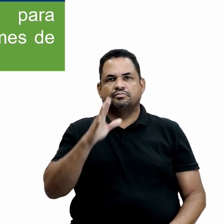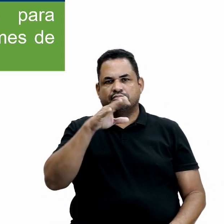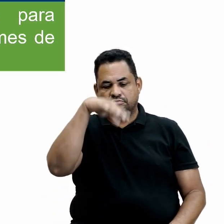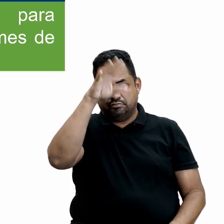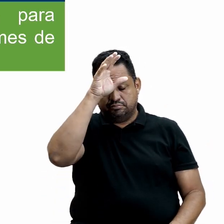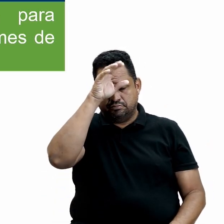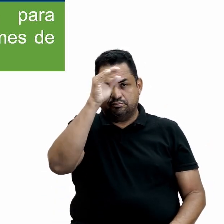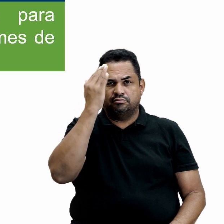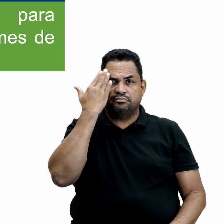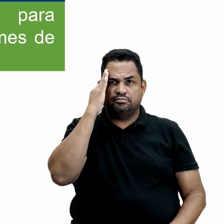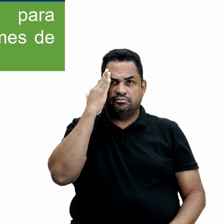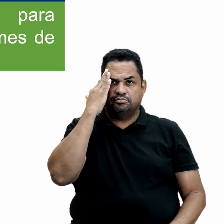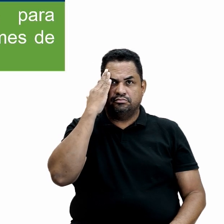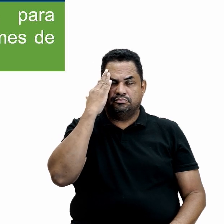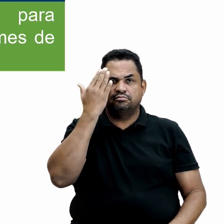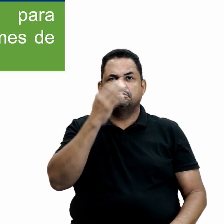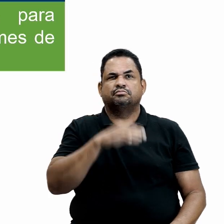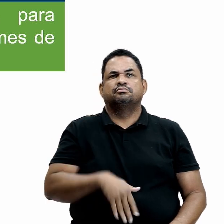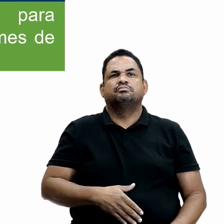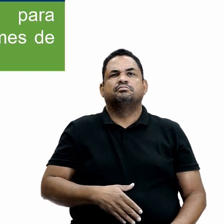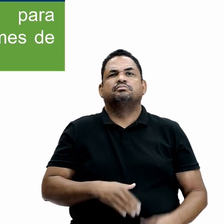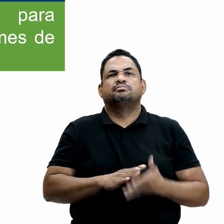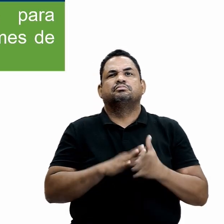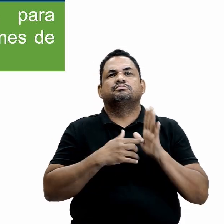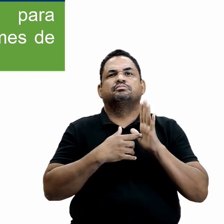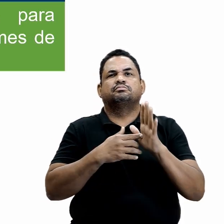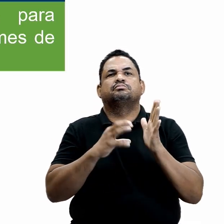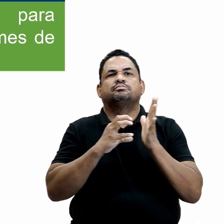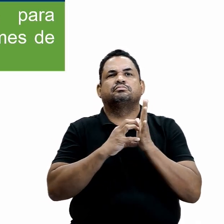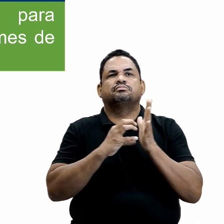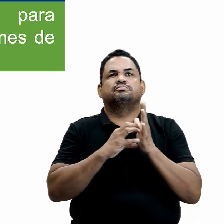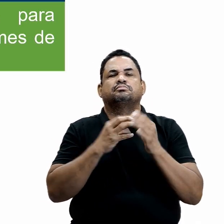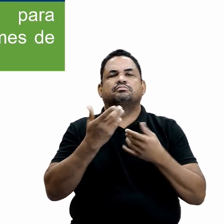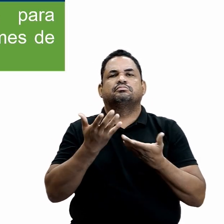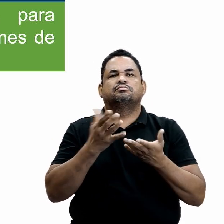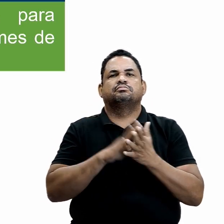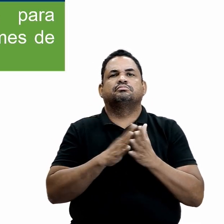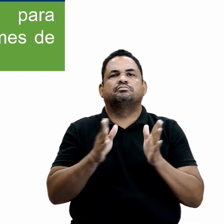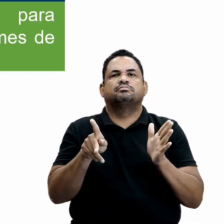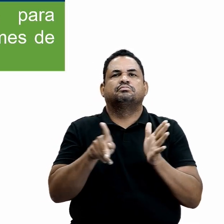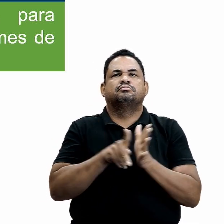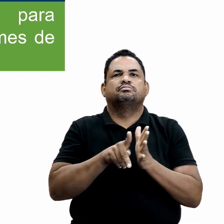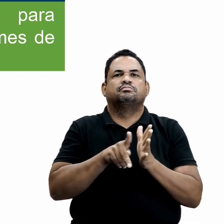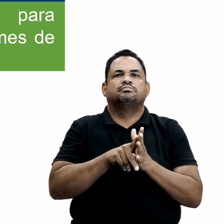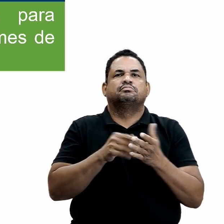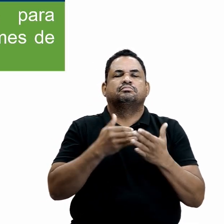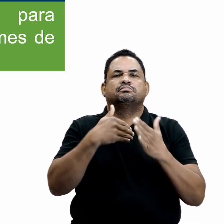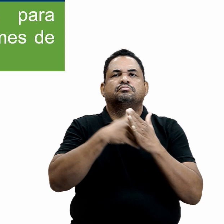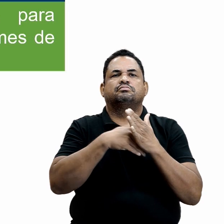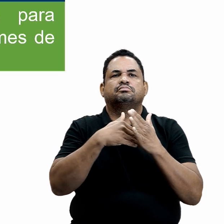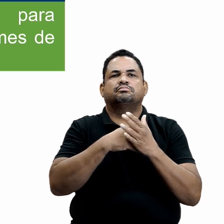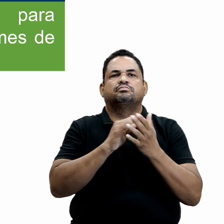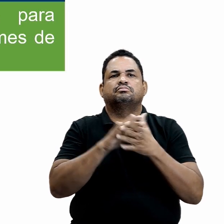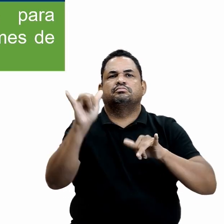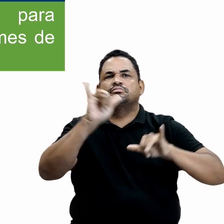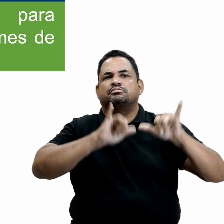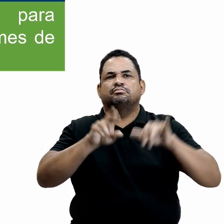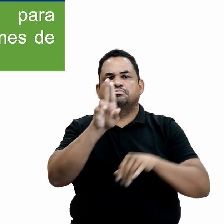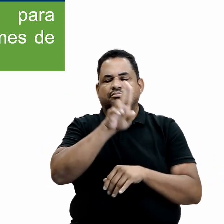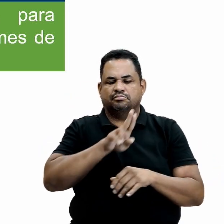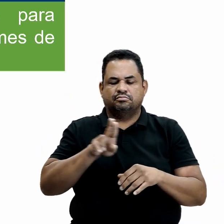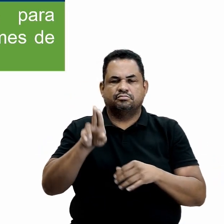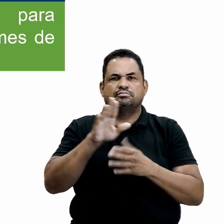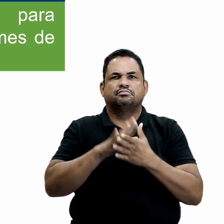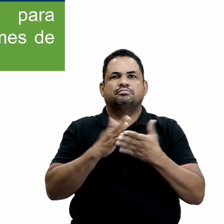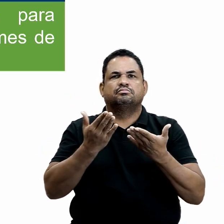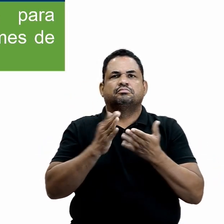e representar códigos, símbolos e expressões próprias da química. Utilizar fontes de informações